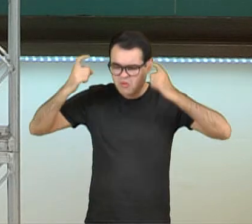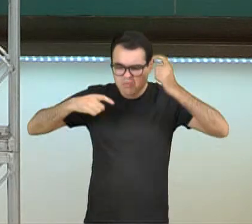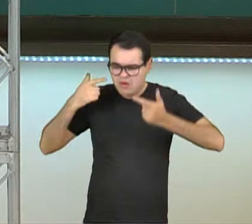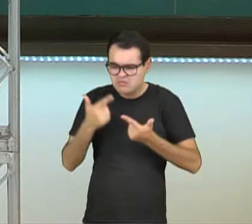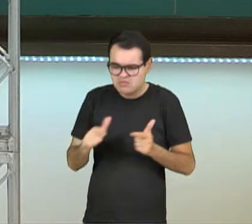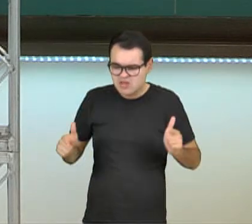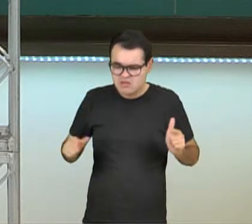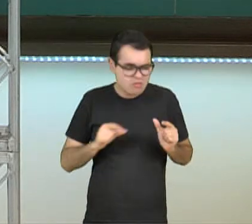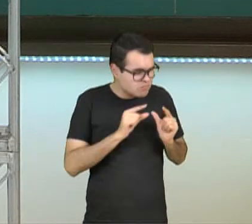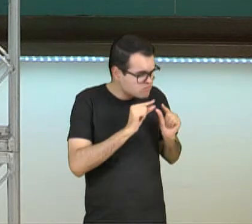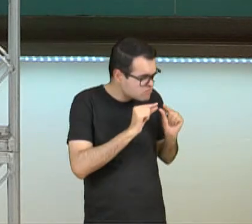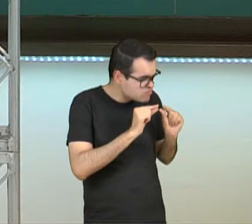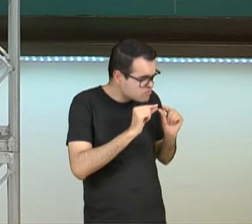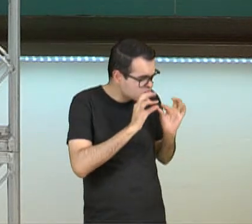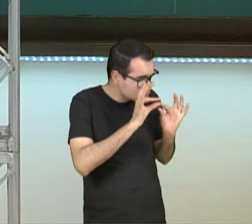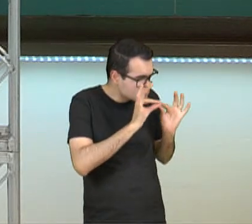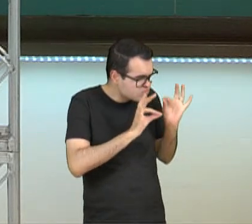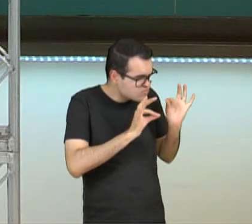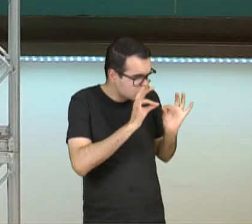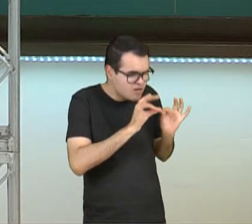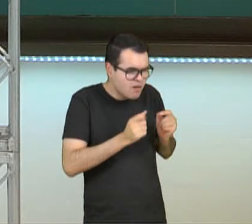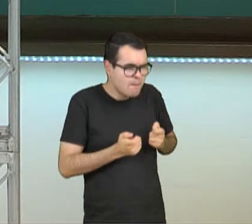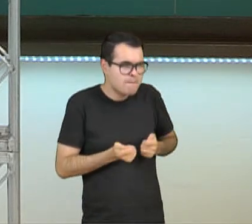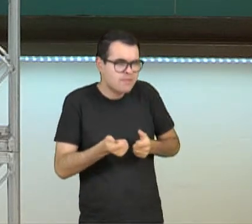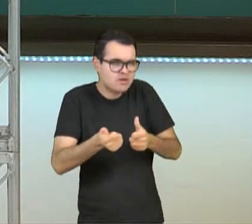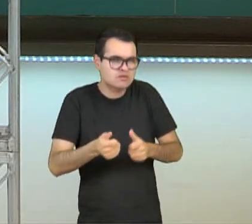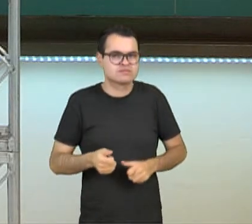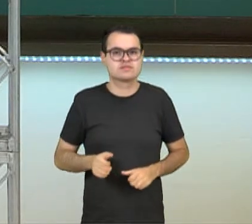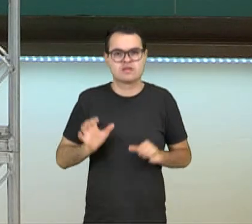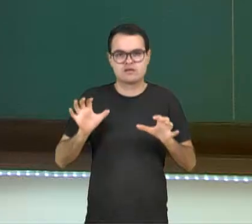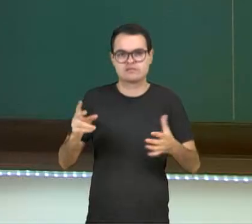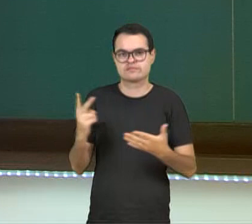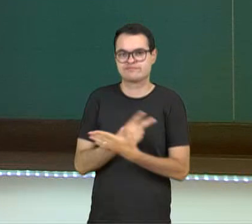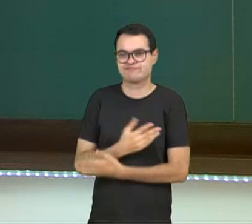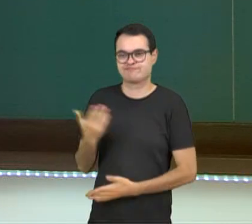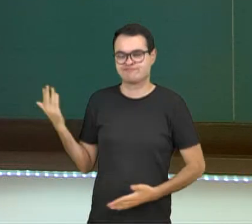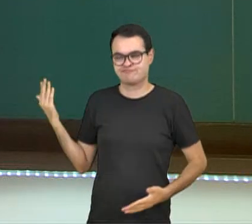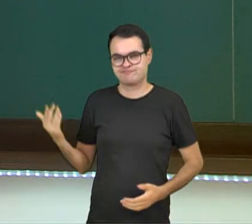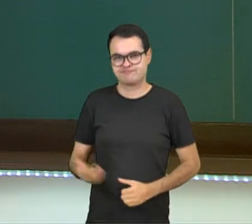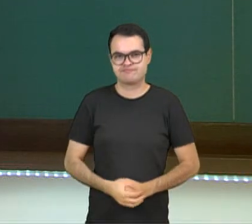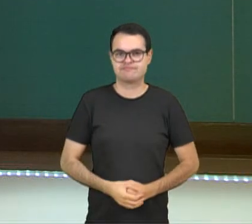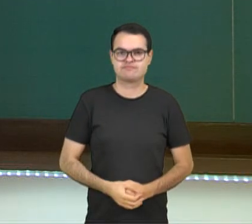uma mudada aqui só para enganar o povo. E foi o que aconteceu.